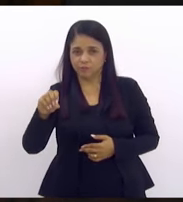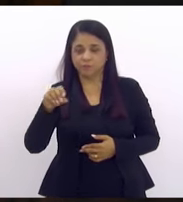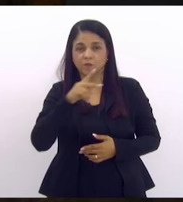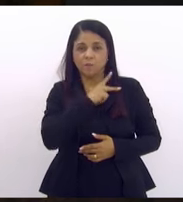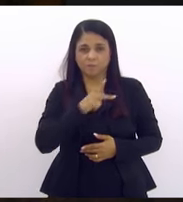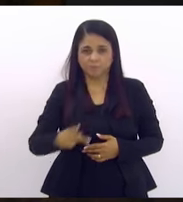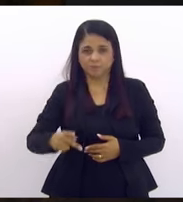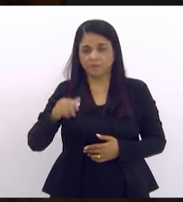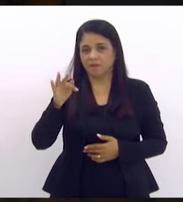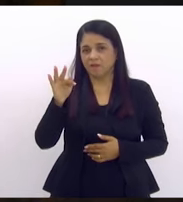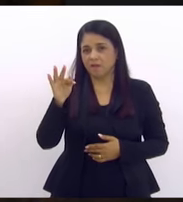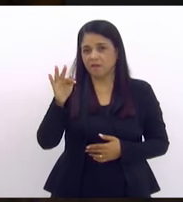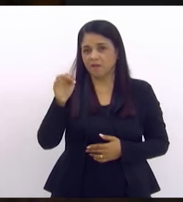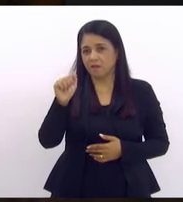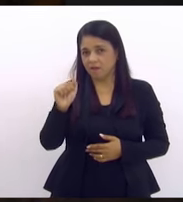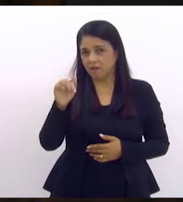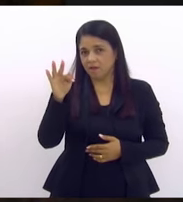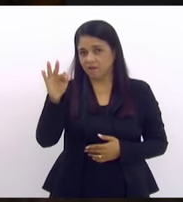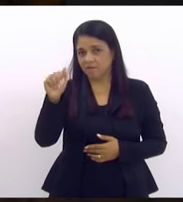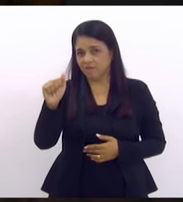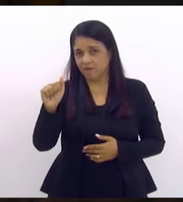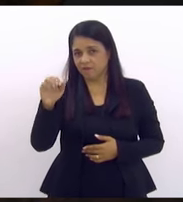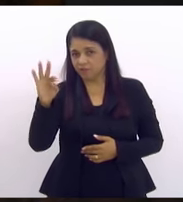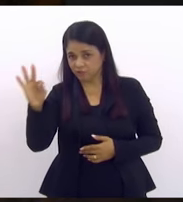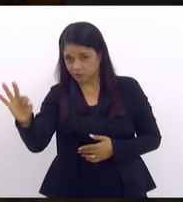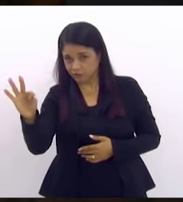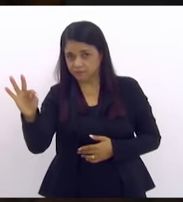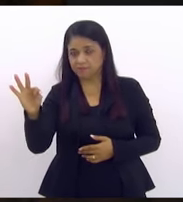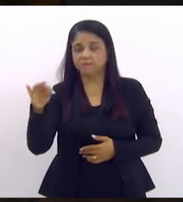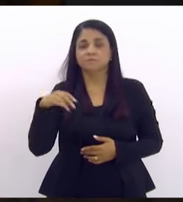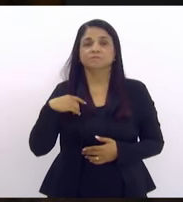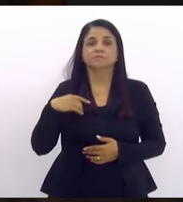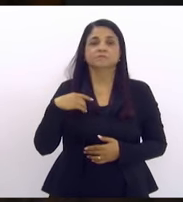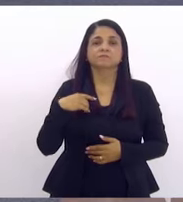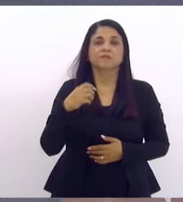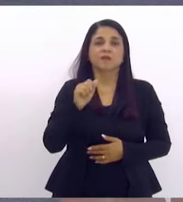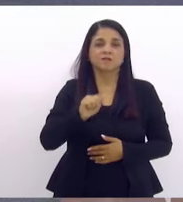afat RJ Associação Fluminense dos advogados